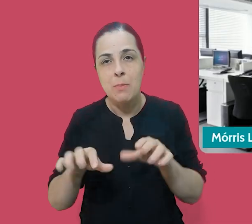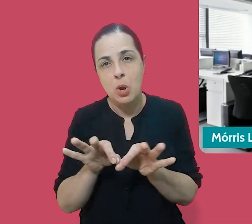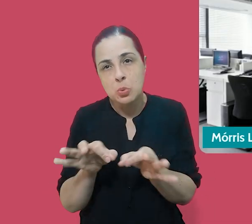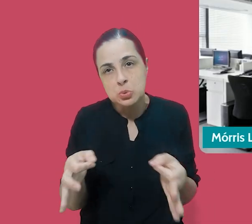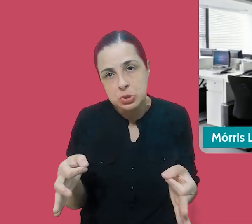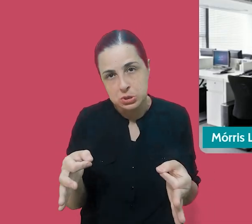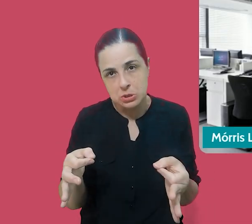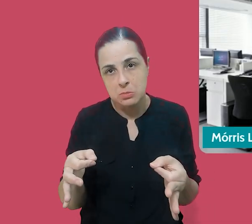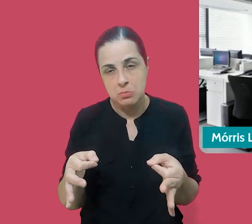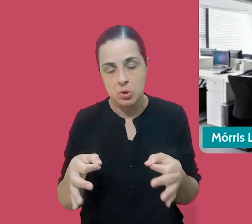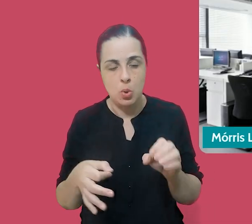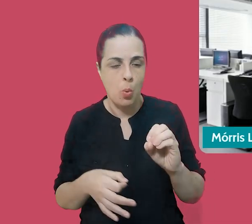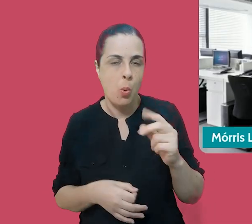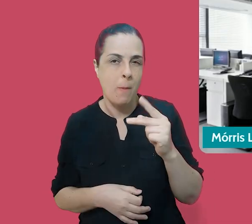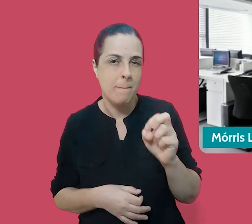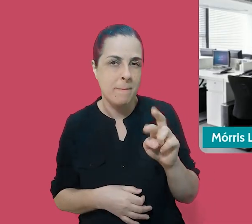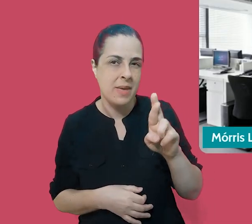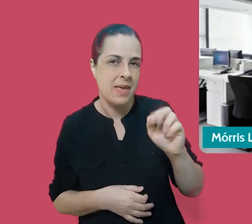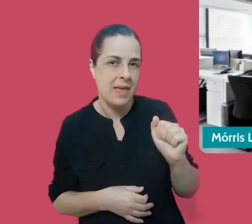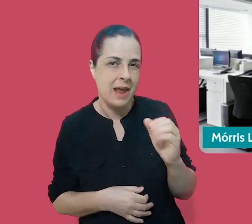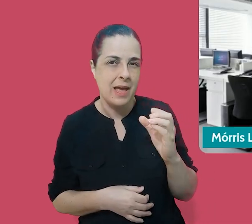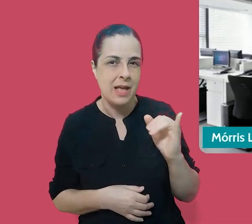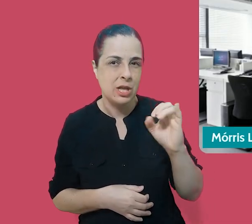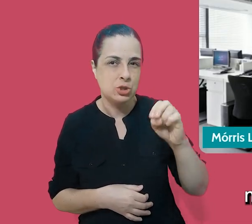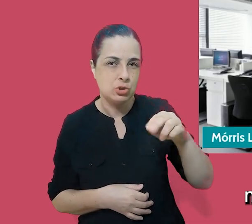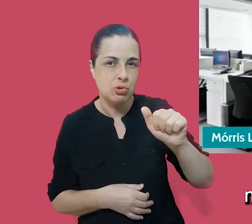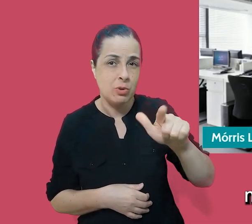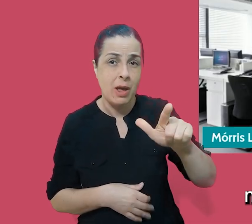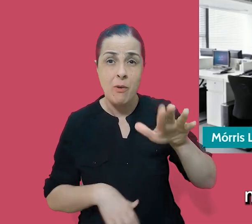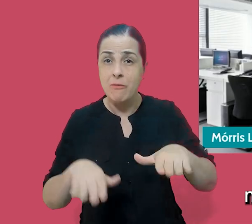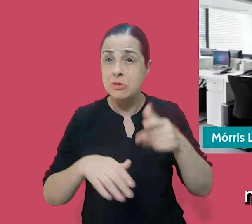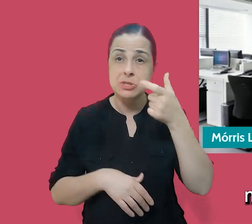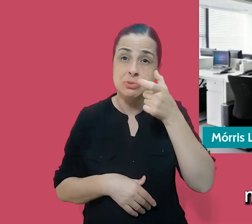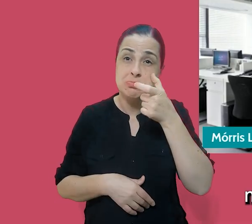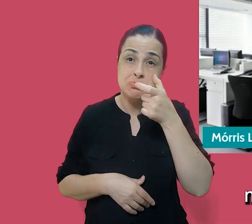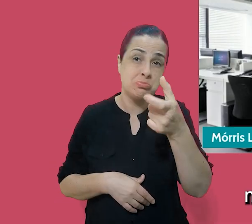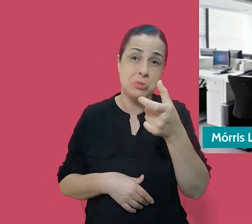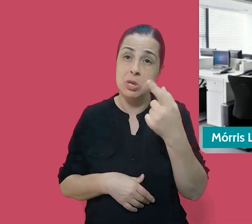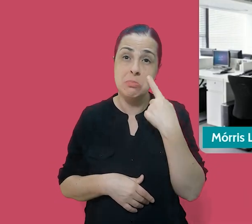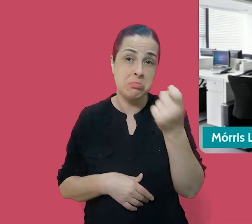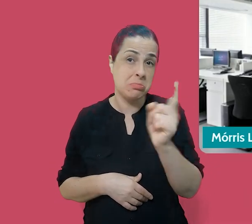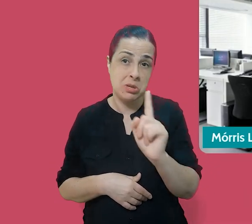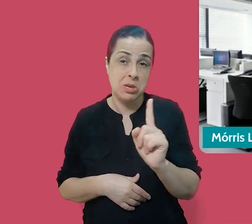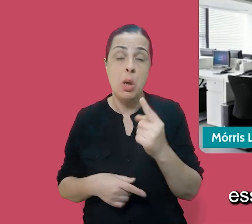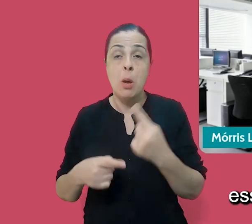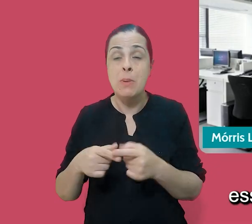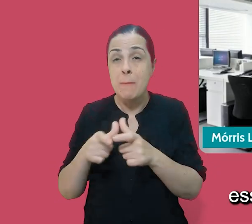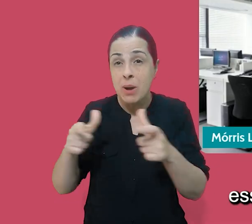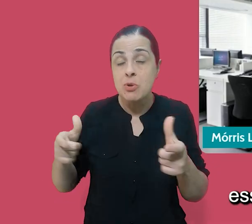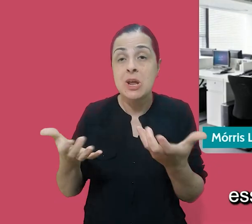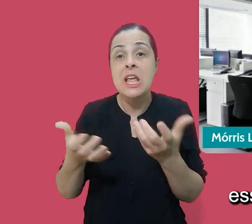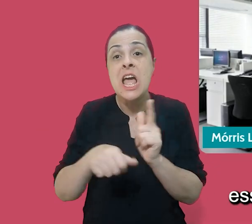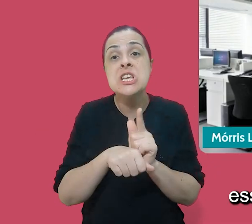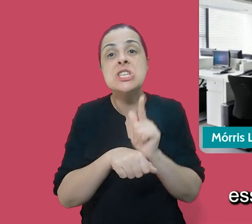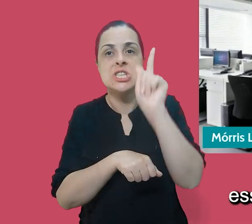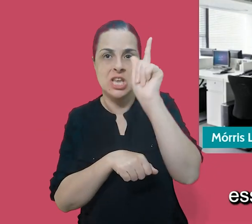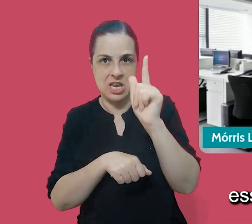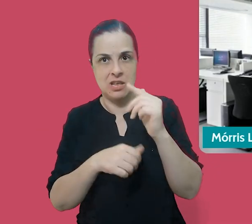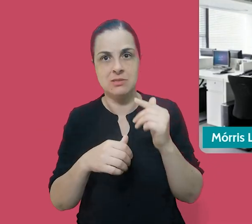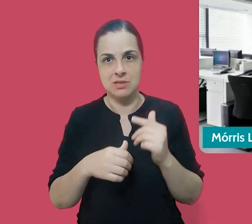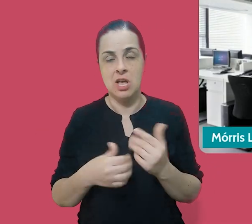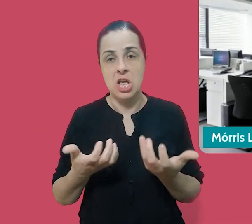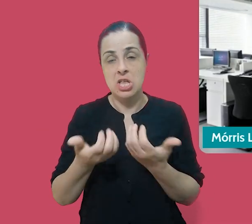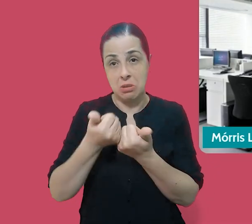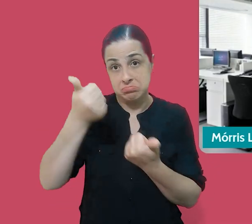um nível mais de gerência, mais ou menos, né? Então, essa é uma dificuldade,